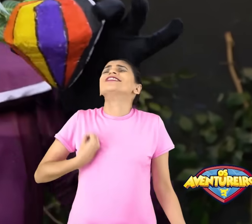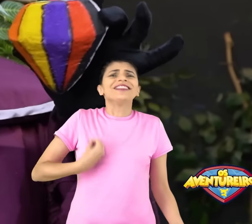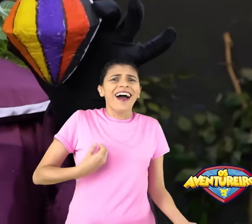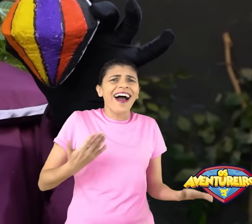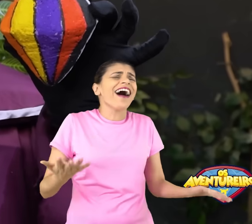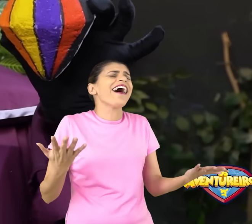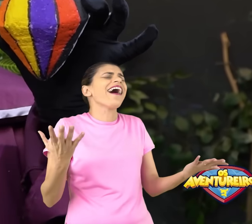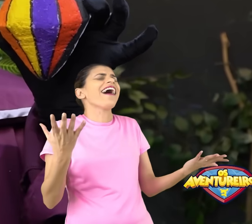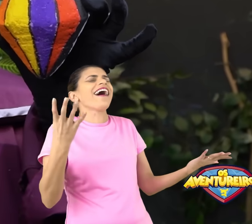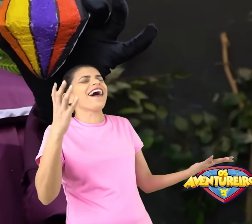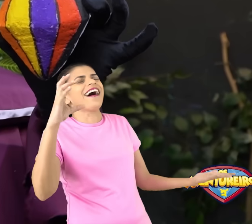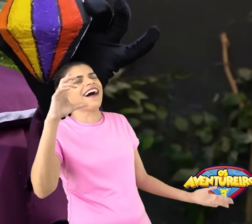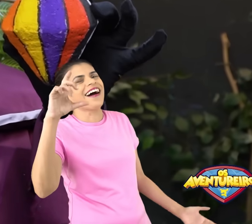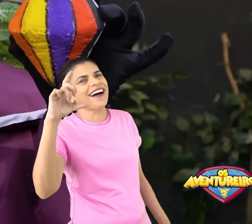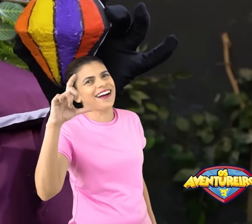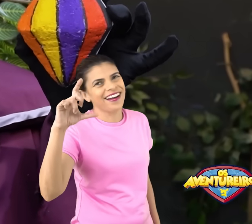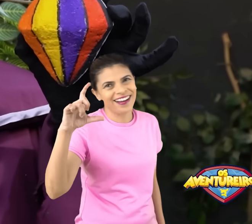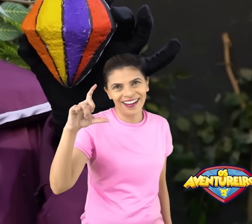existem.